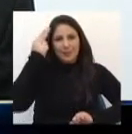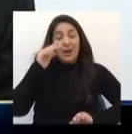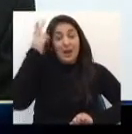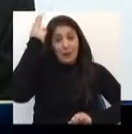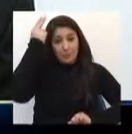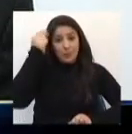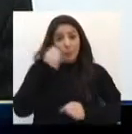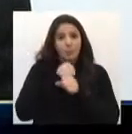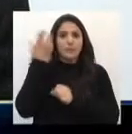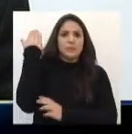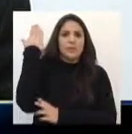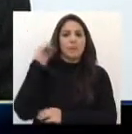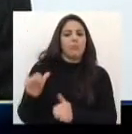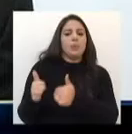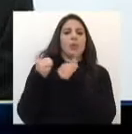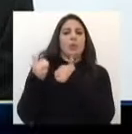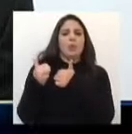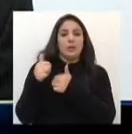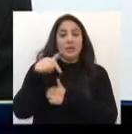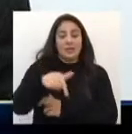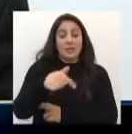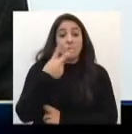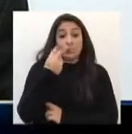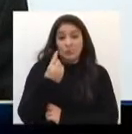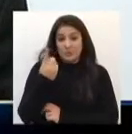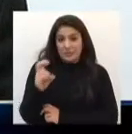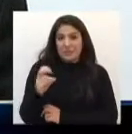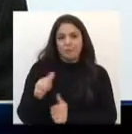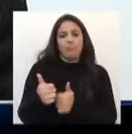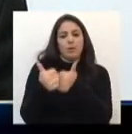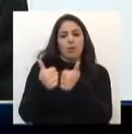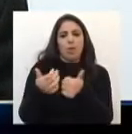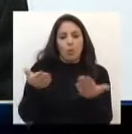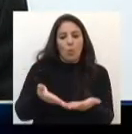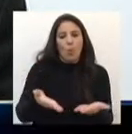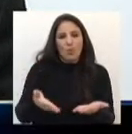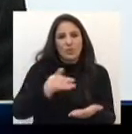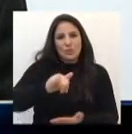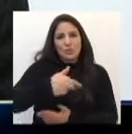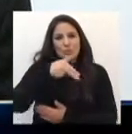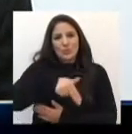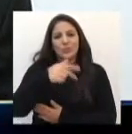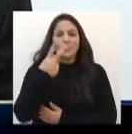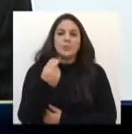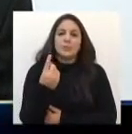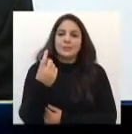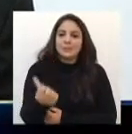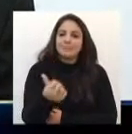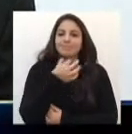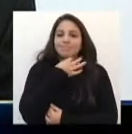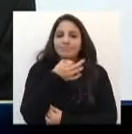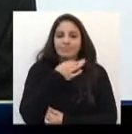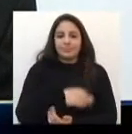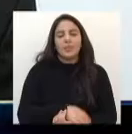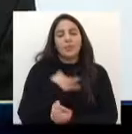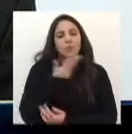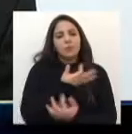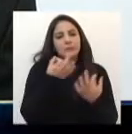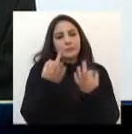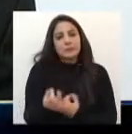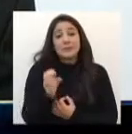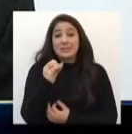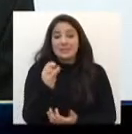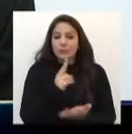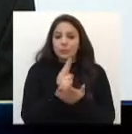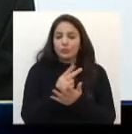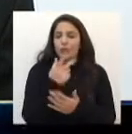abril era muito melhor do que a situação de 2015, do que a situação de hoje, de junho de 2016. Como se nós temos a certeza que, se continuar